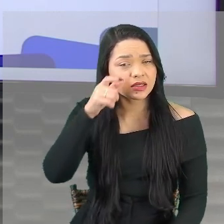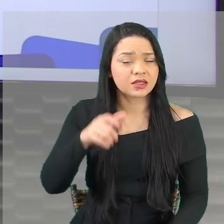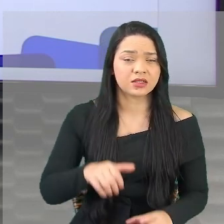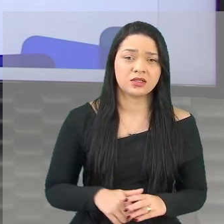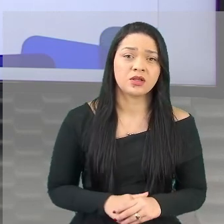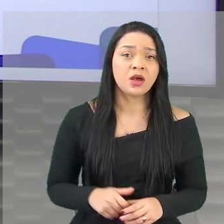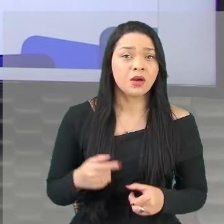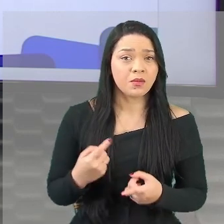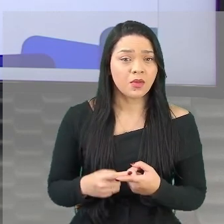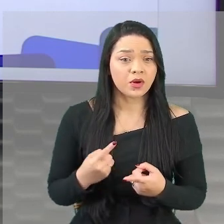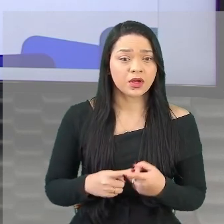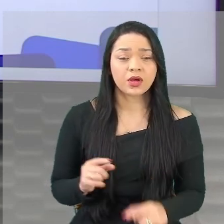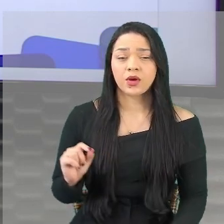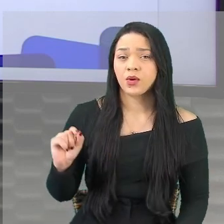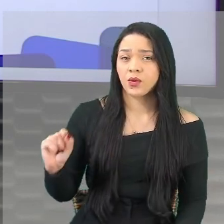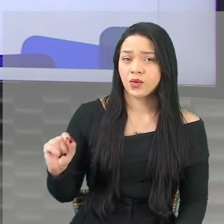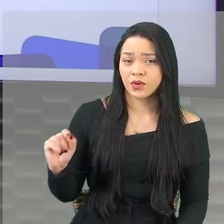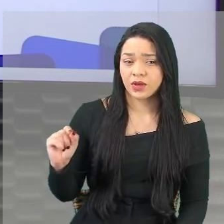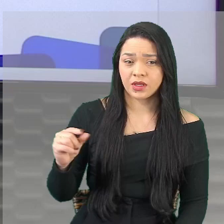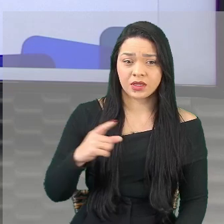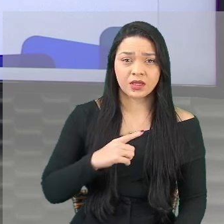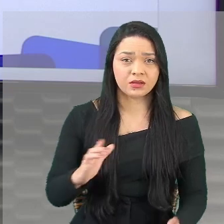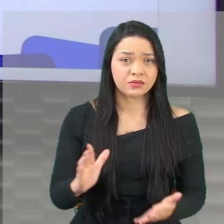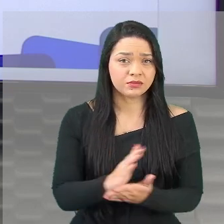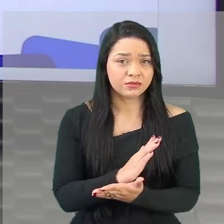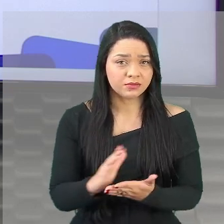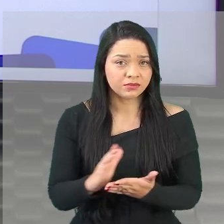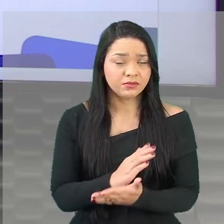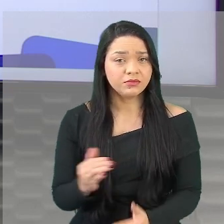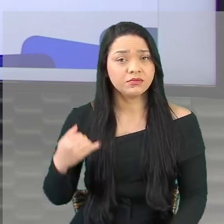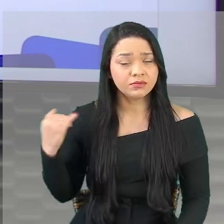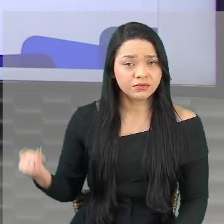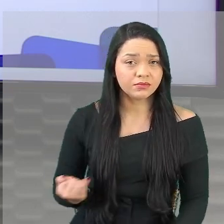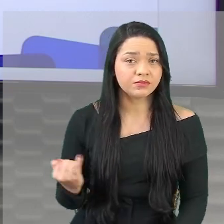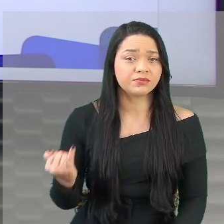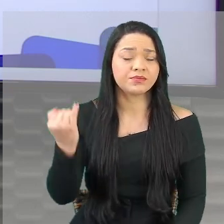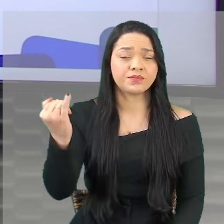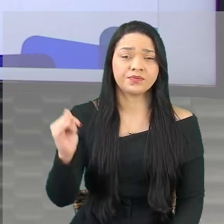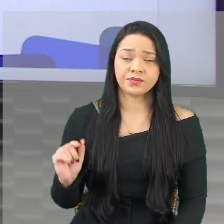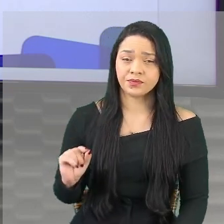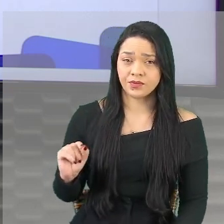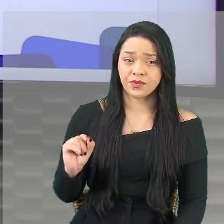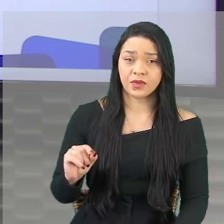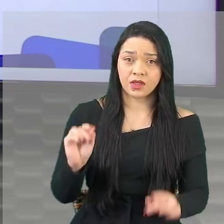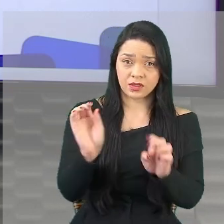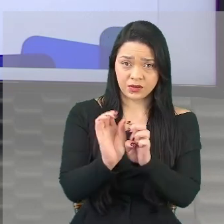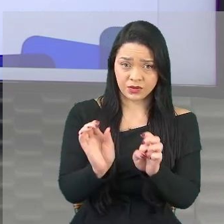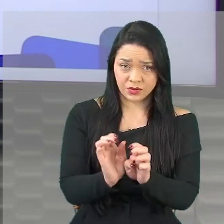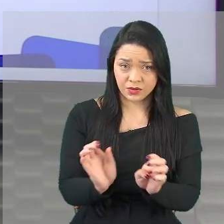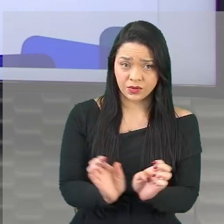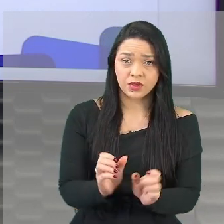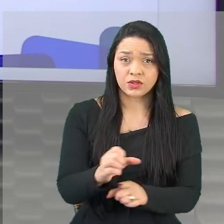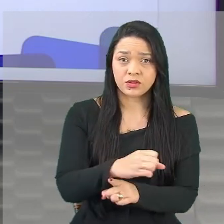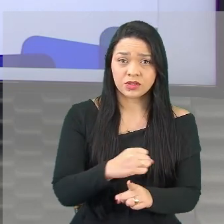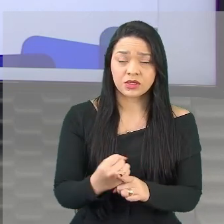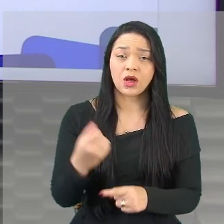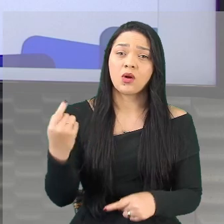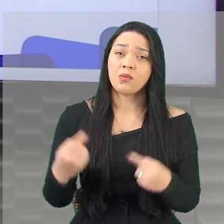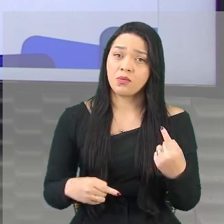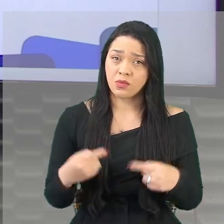eles trazem, claro, alguns fundamentos que colocam em xeque a estrutura social,